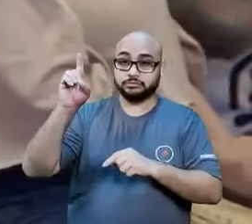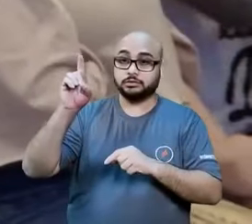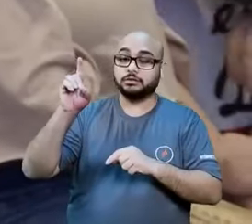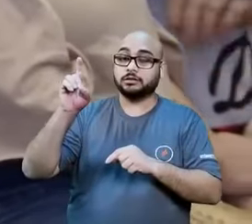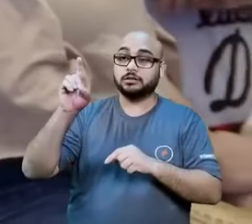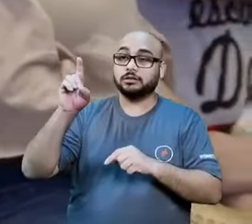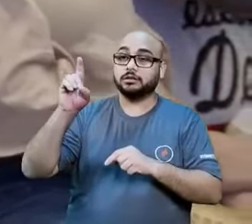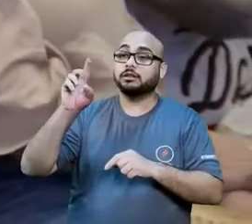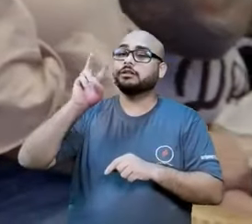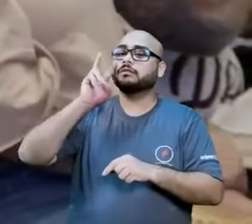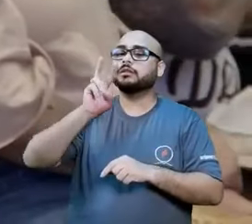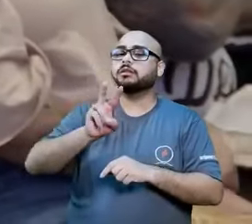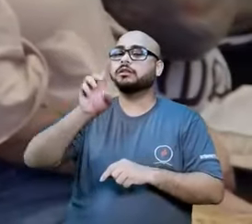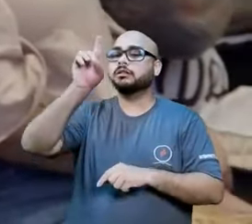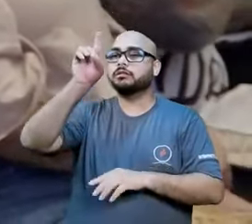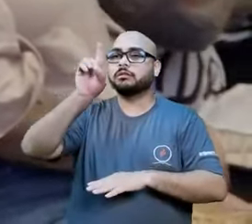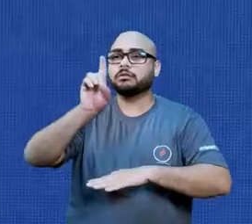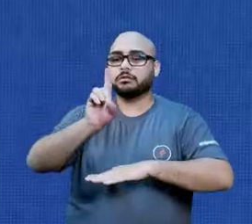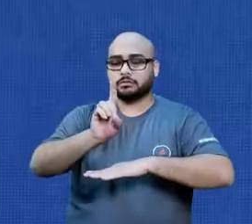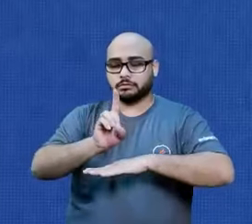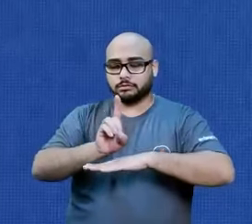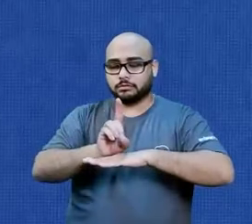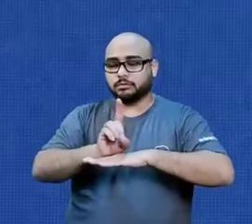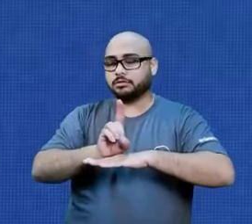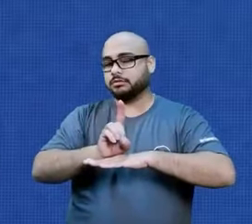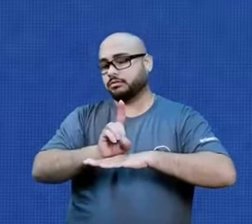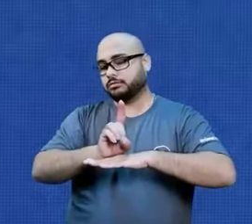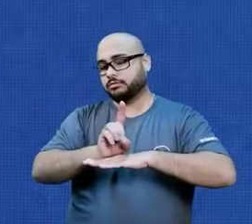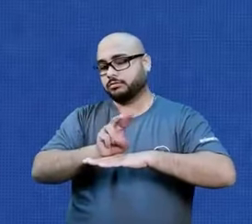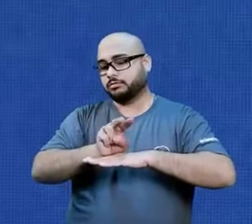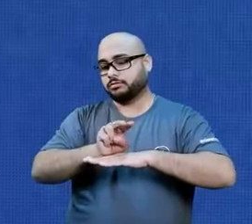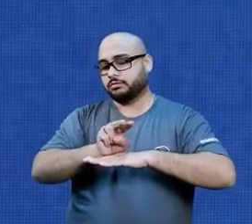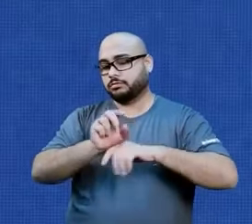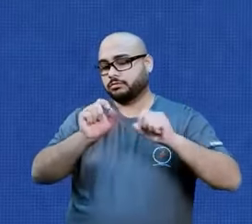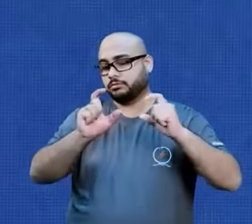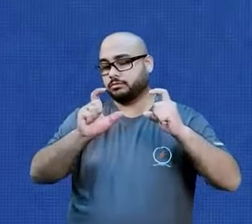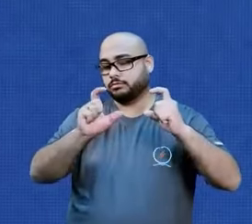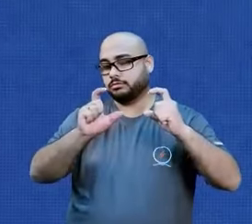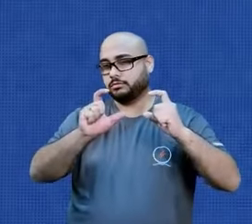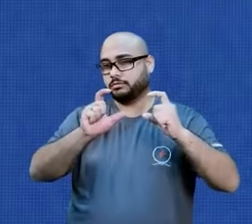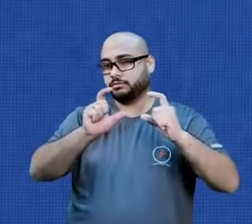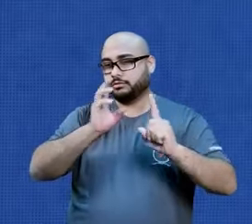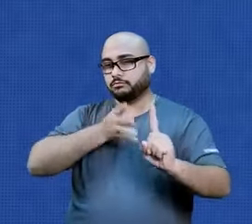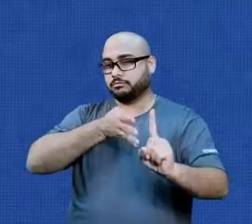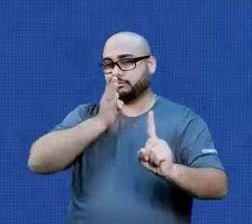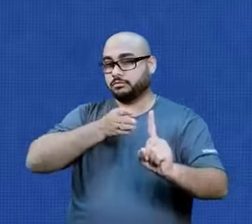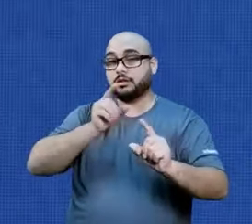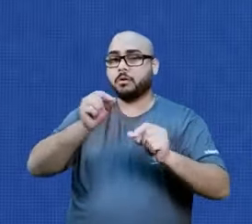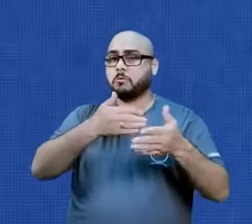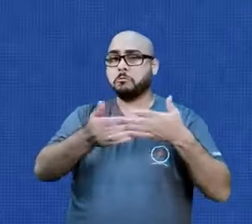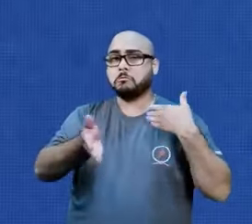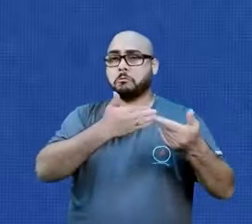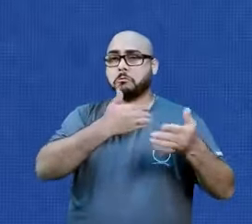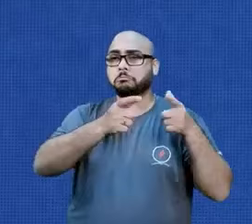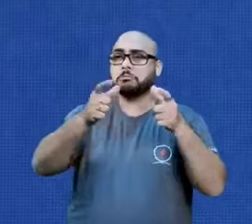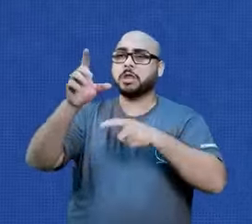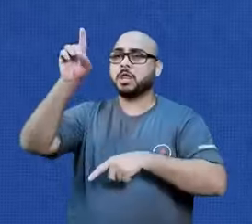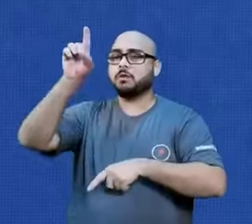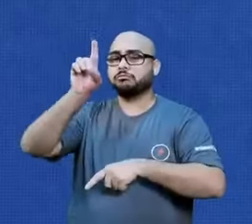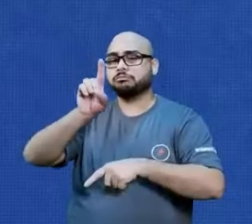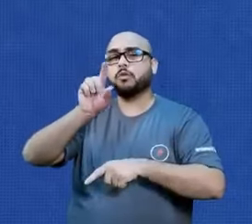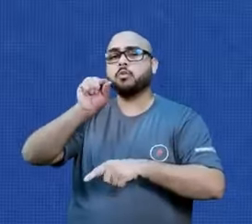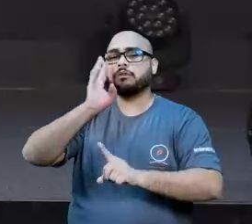onisciência Deus olha para você em qualquer lugar que você esteja que eu esteja e ele vê minha